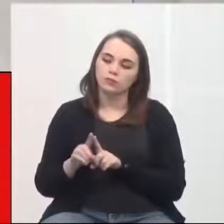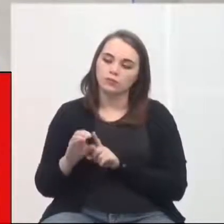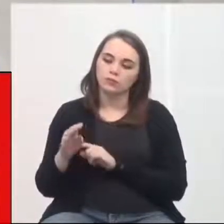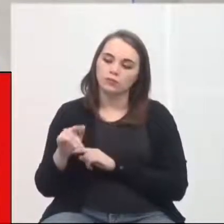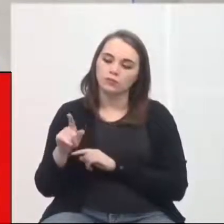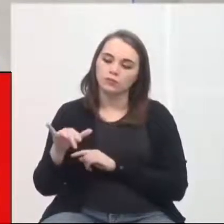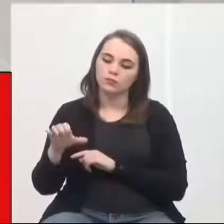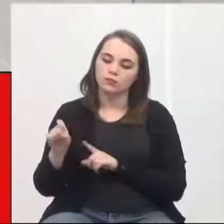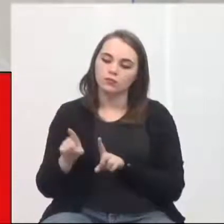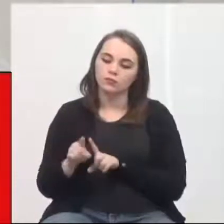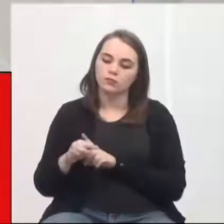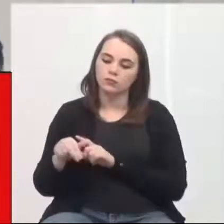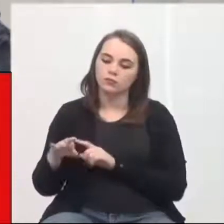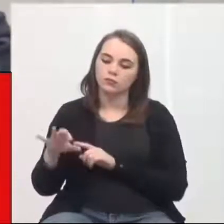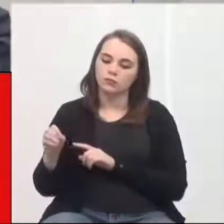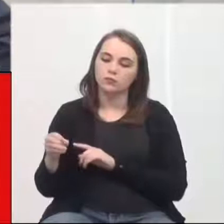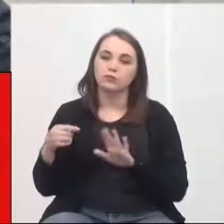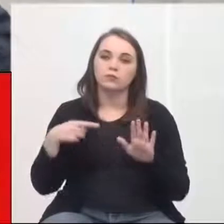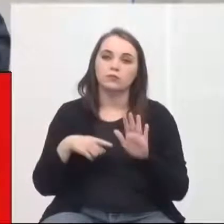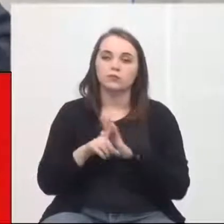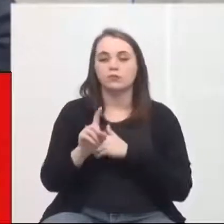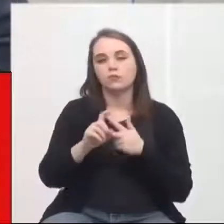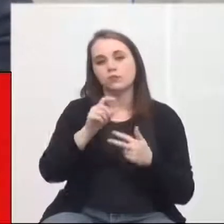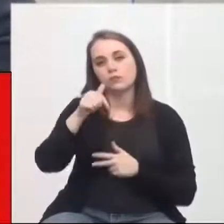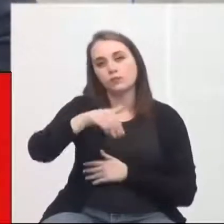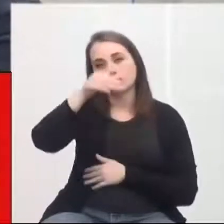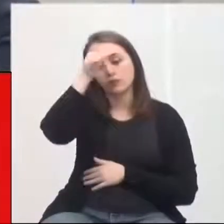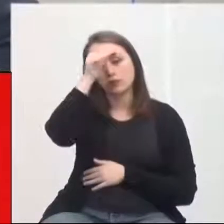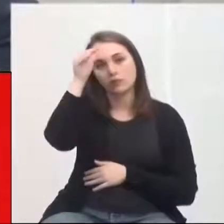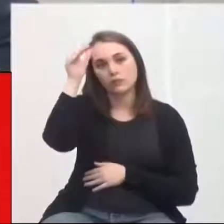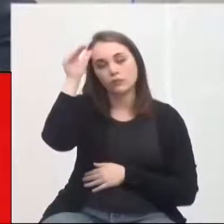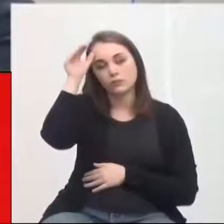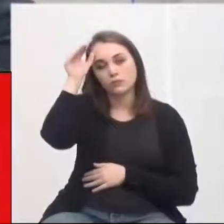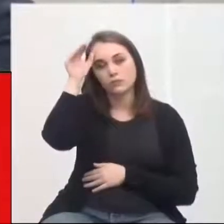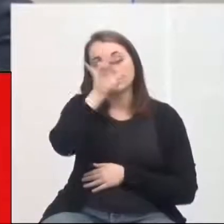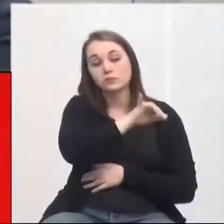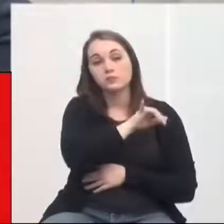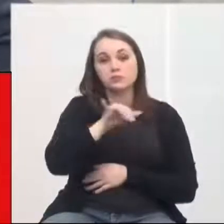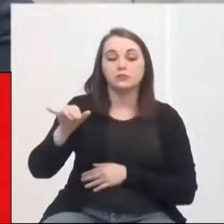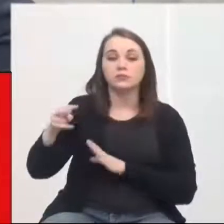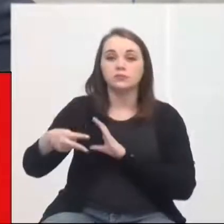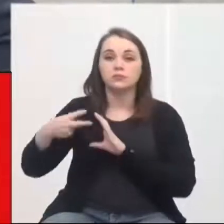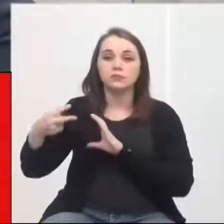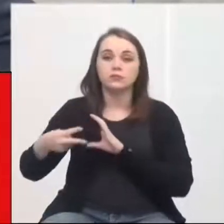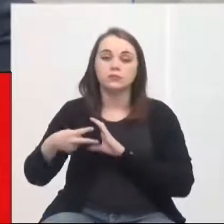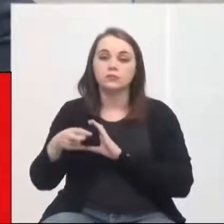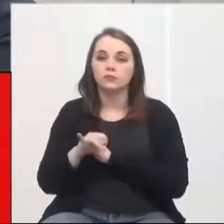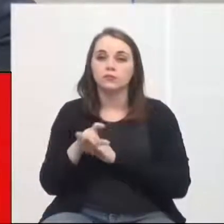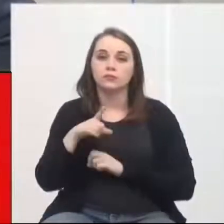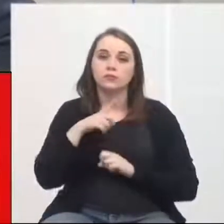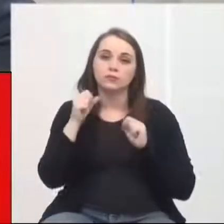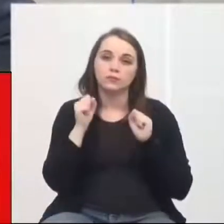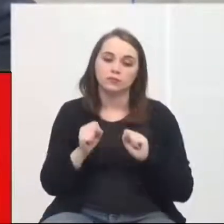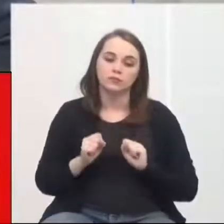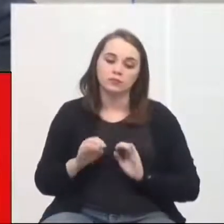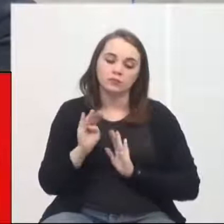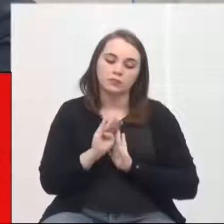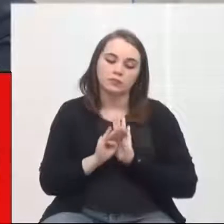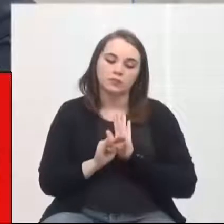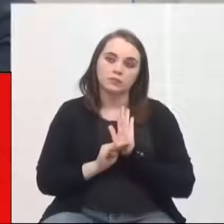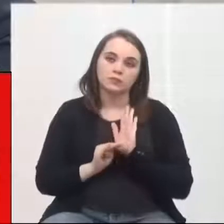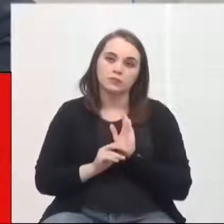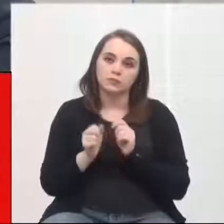e Márcio Darós. Envio de expediente ao chefe do Poder Executivo Municipal para que informe a esta casa se existe alguma programação